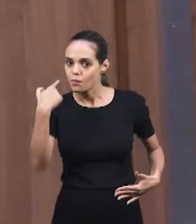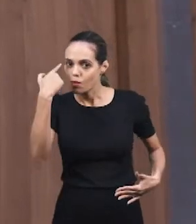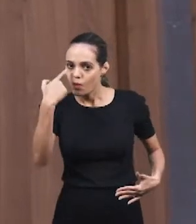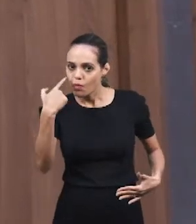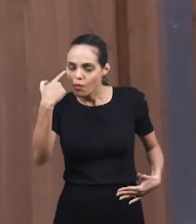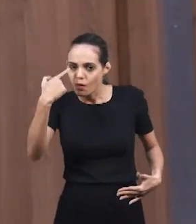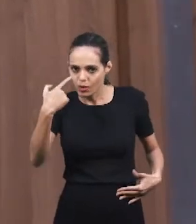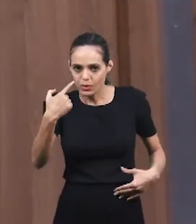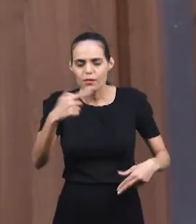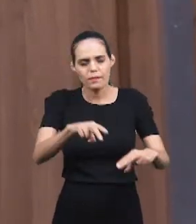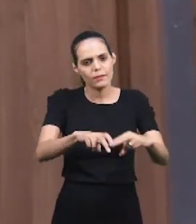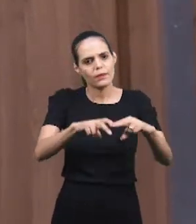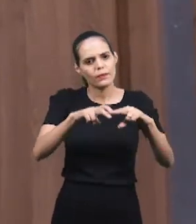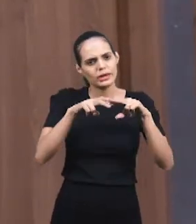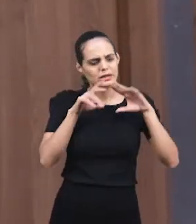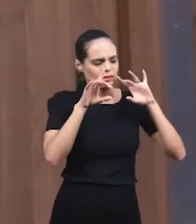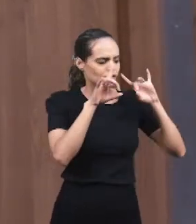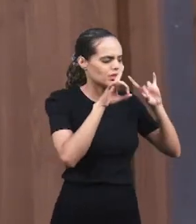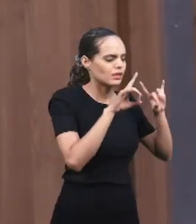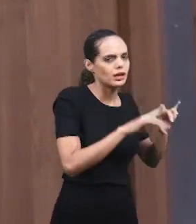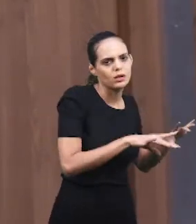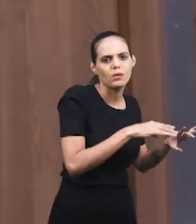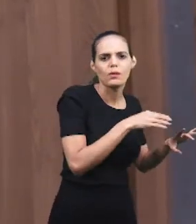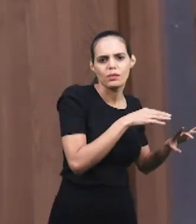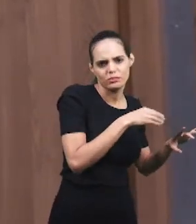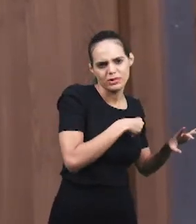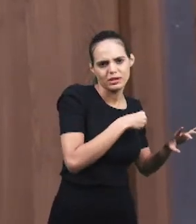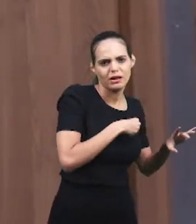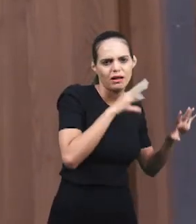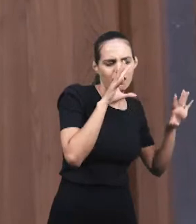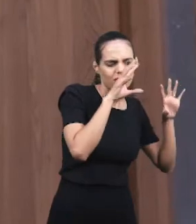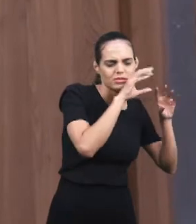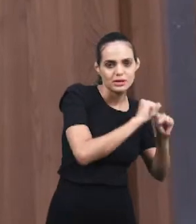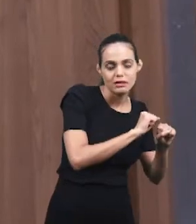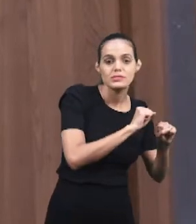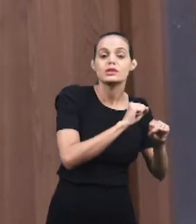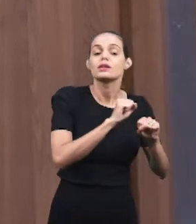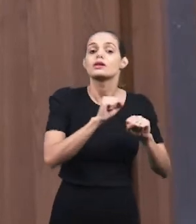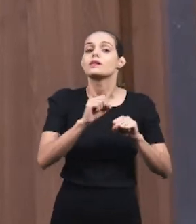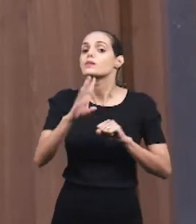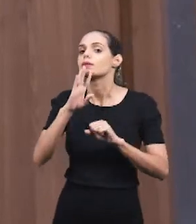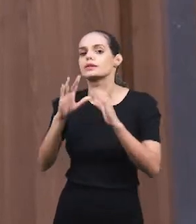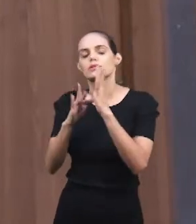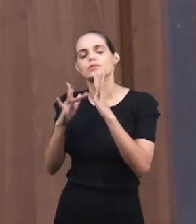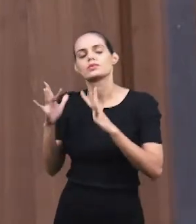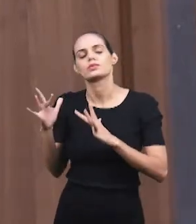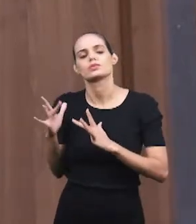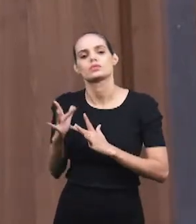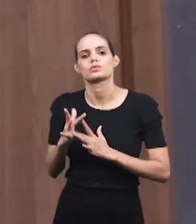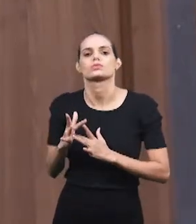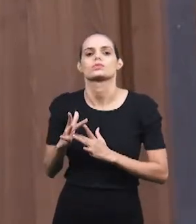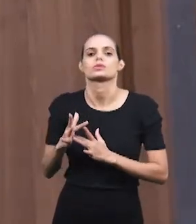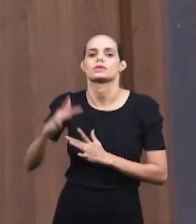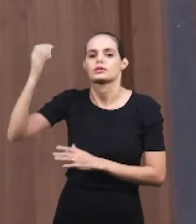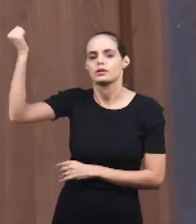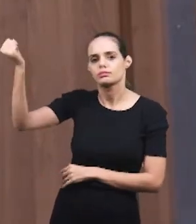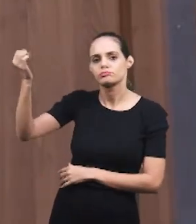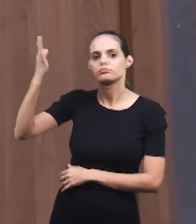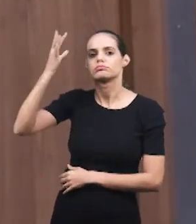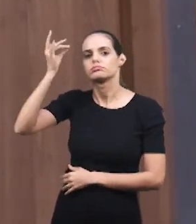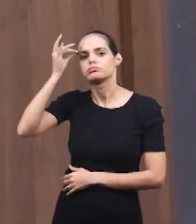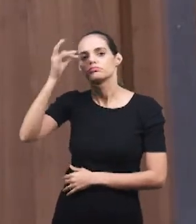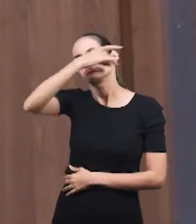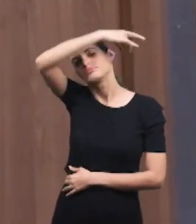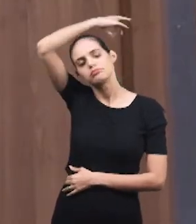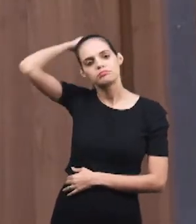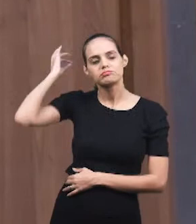ele deixou as trevas espiritualmente. E ele conheceu Jesus revelado. Então, o sentido físico